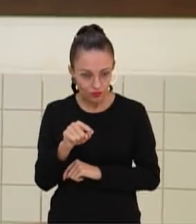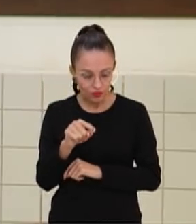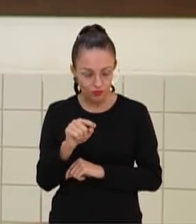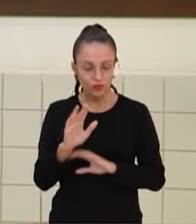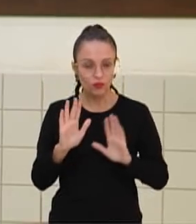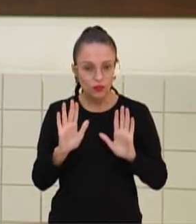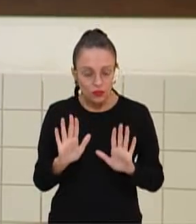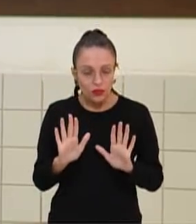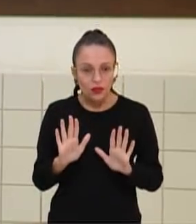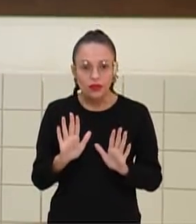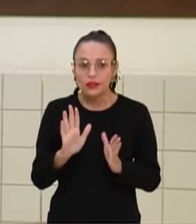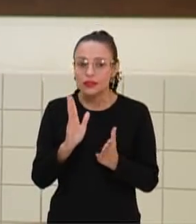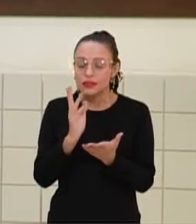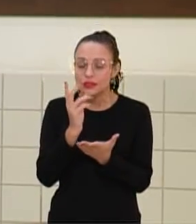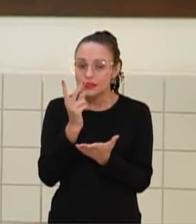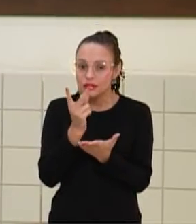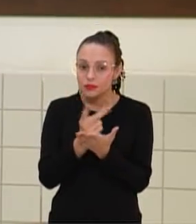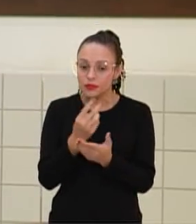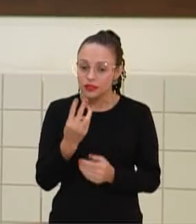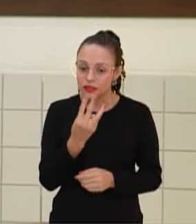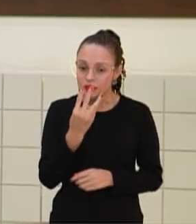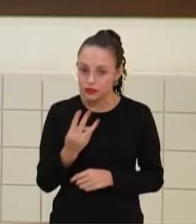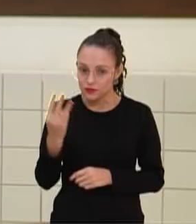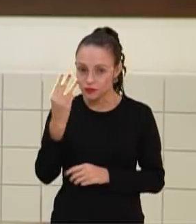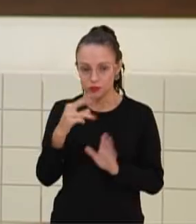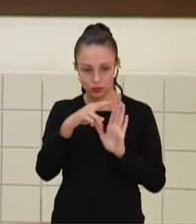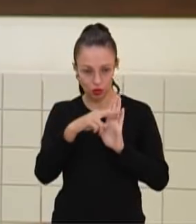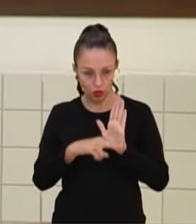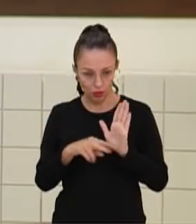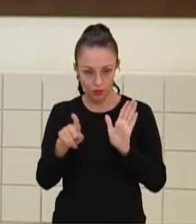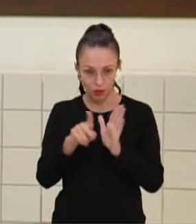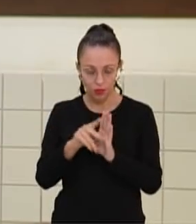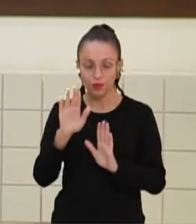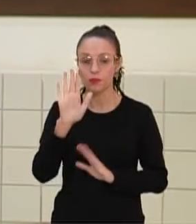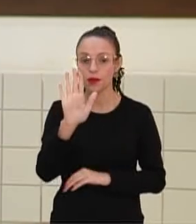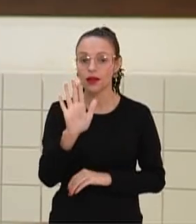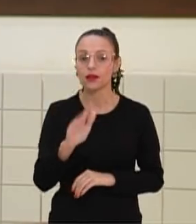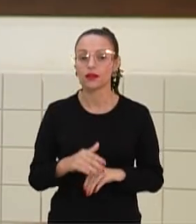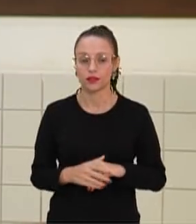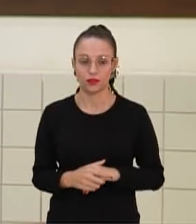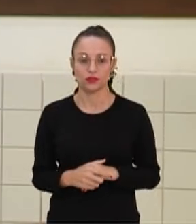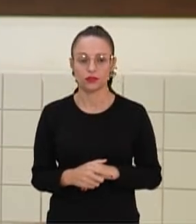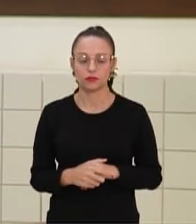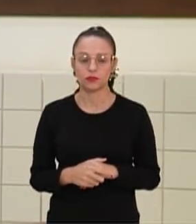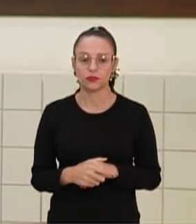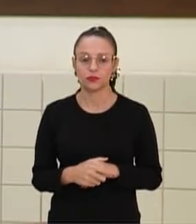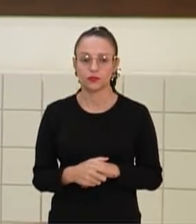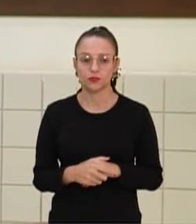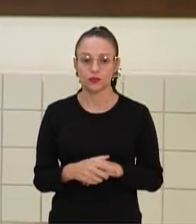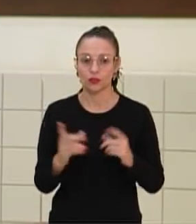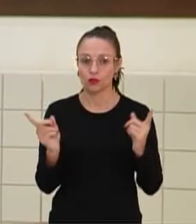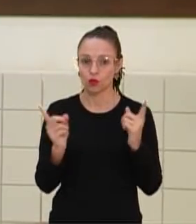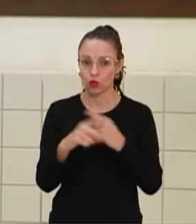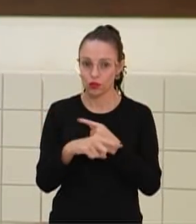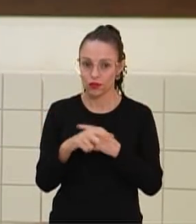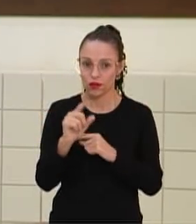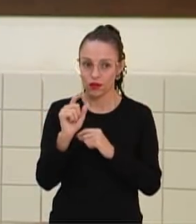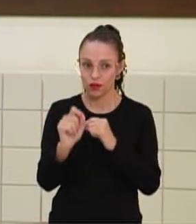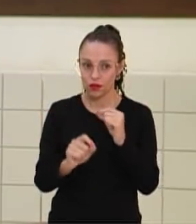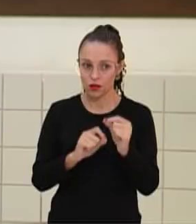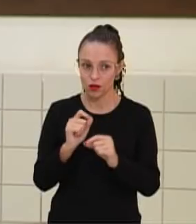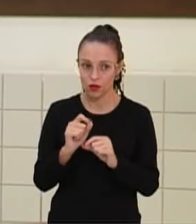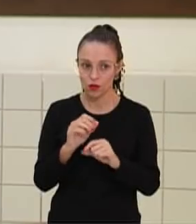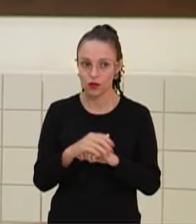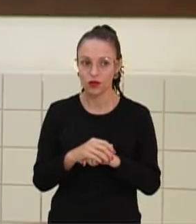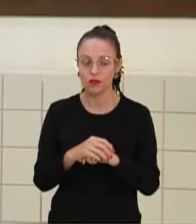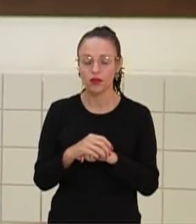3, usando propriedade de potenciação. Agora, você está ali no contrário, né? Você está com a